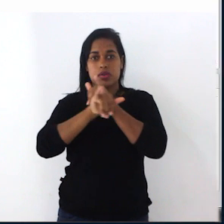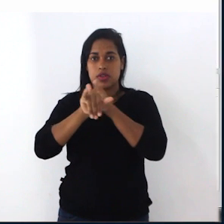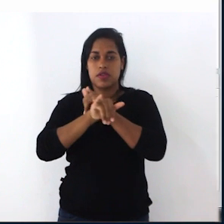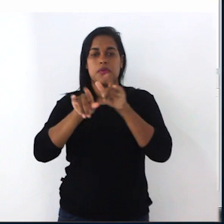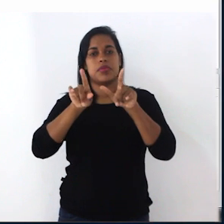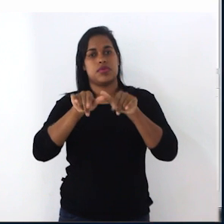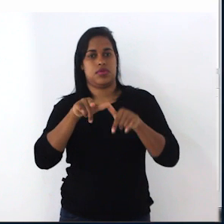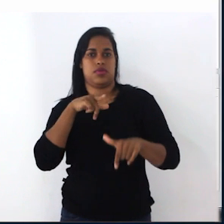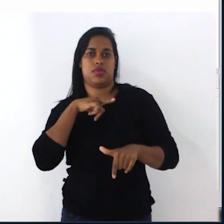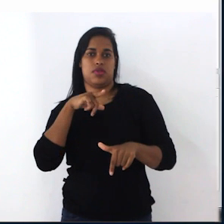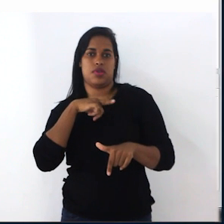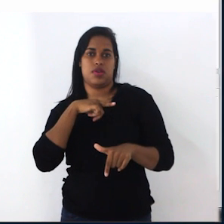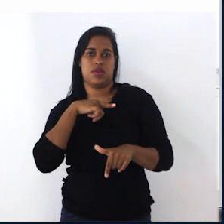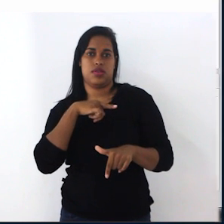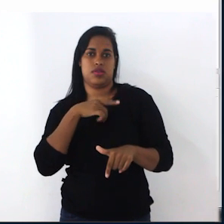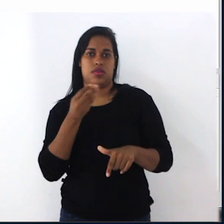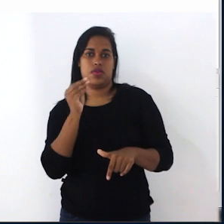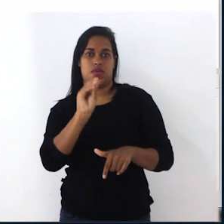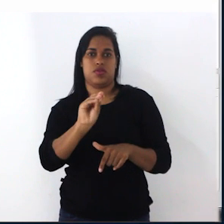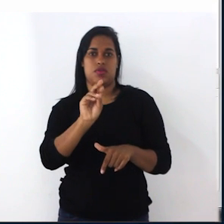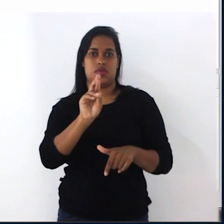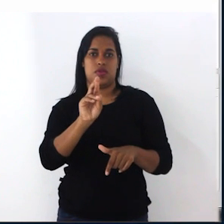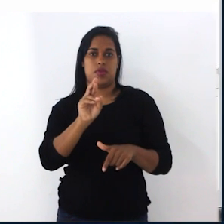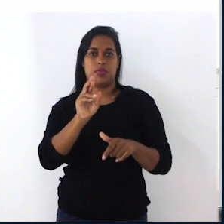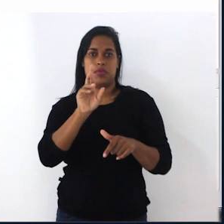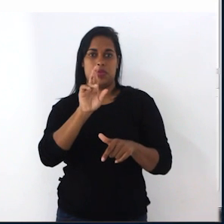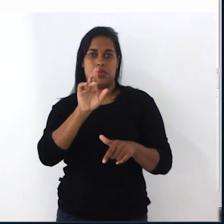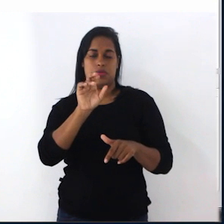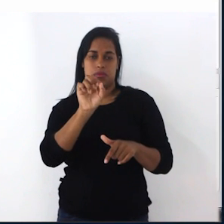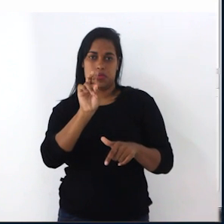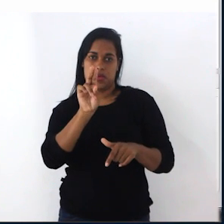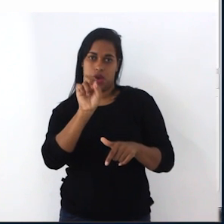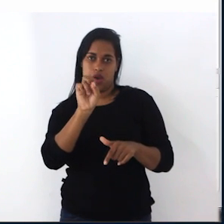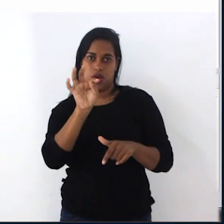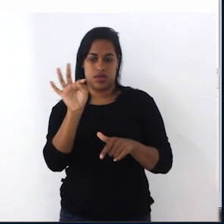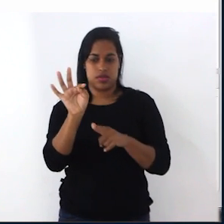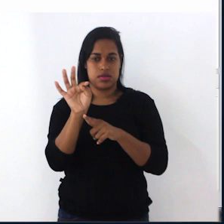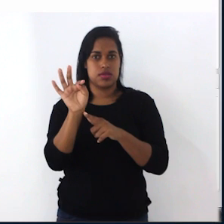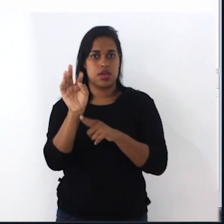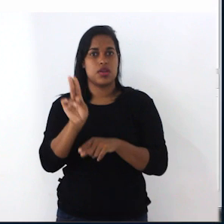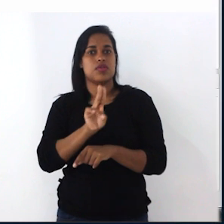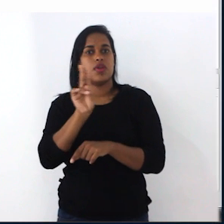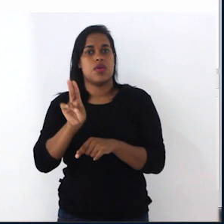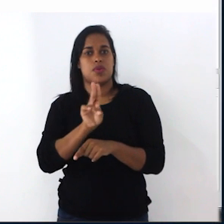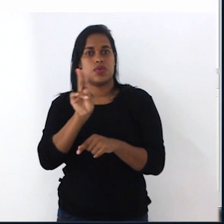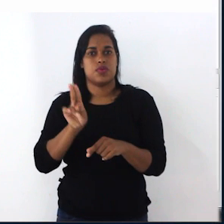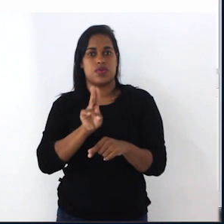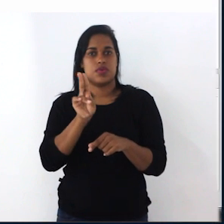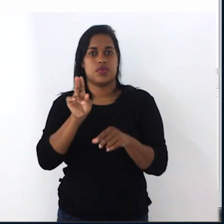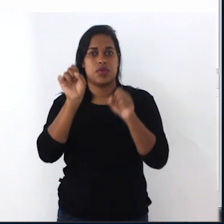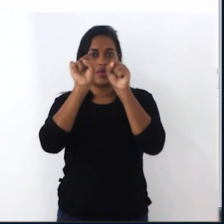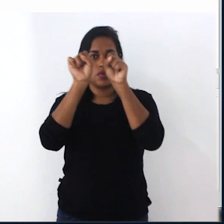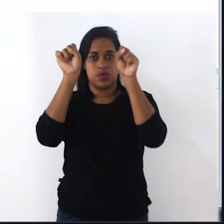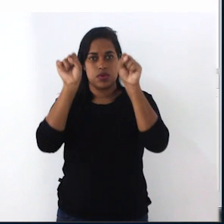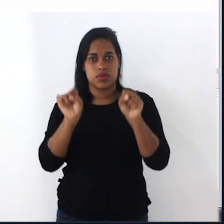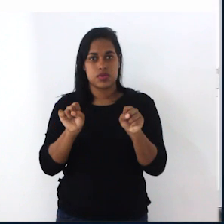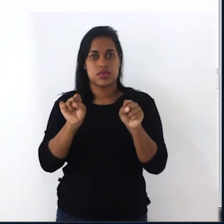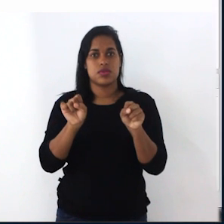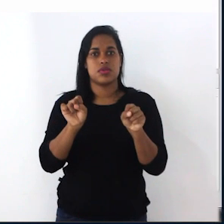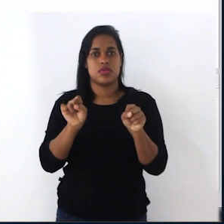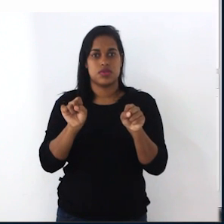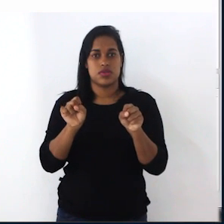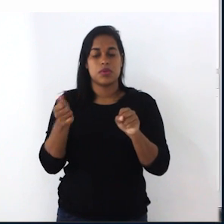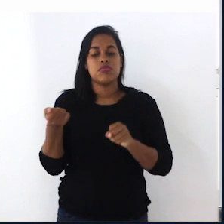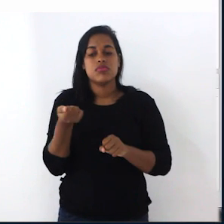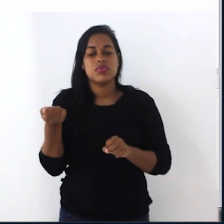minha máquina, eu coloco o local host. Mas se, por exemplo, eu estiver utilizando um sistema de